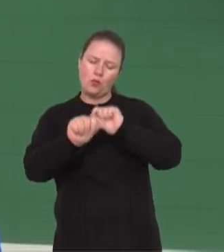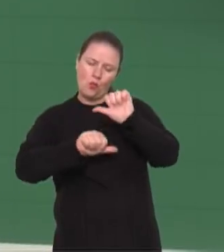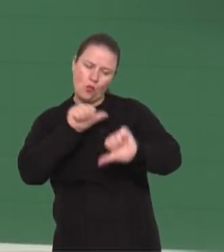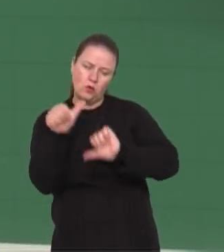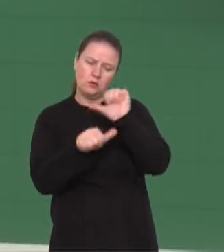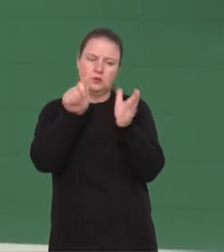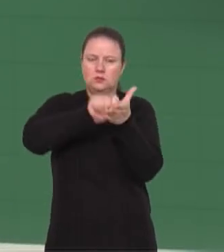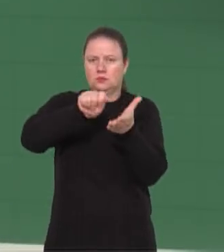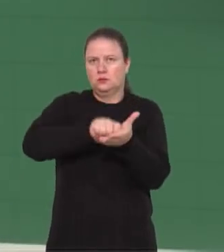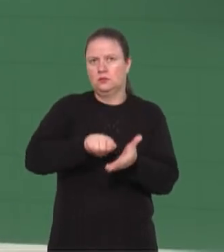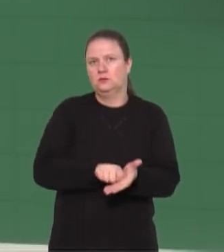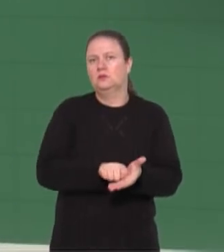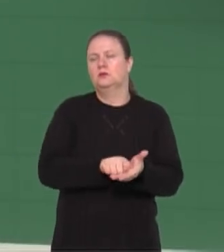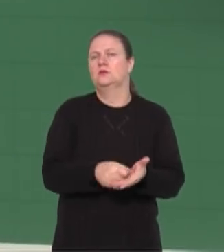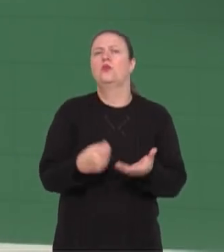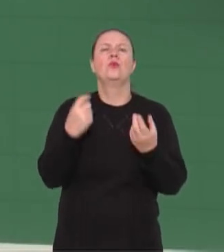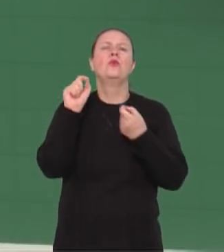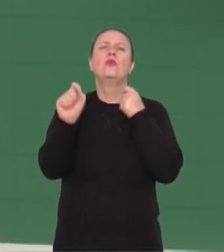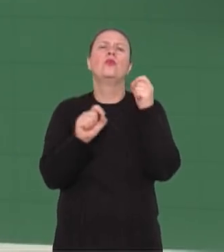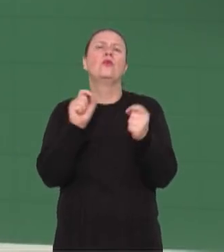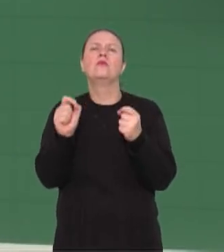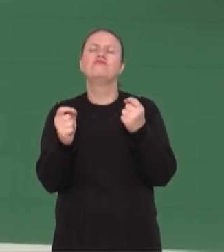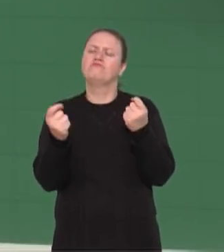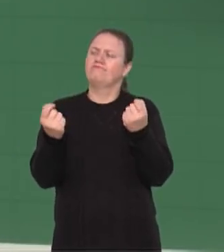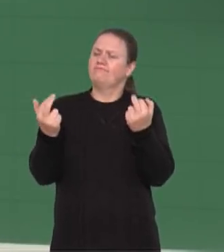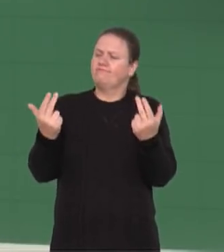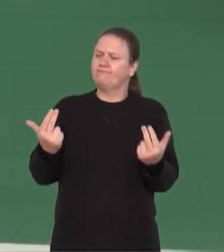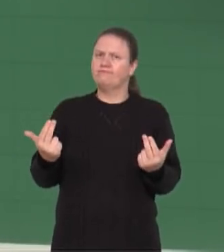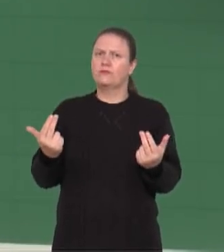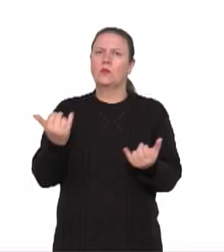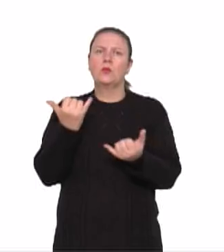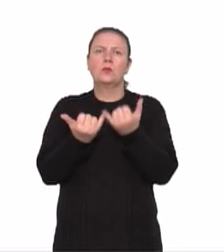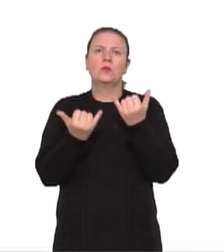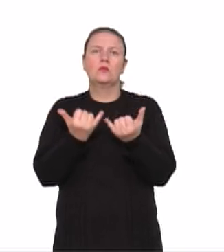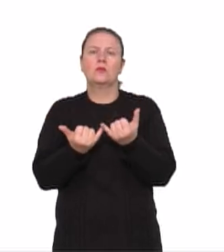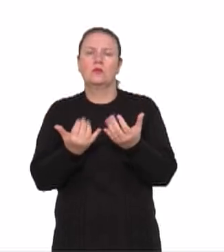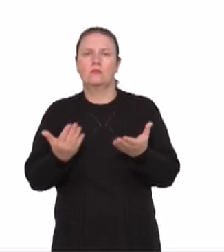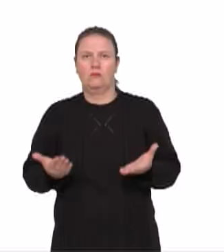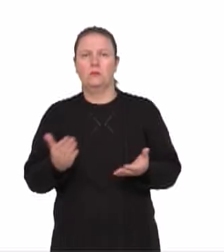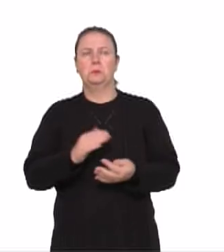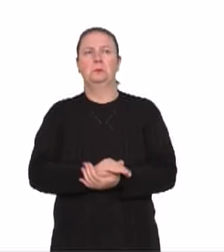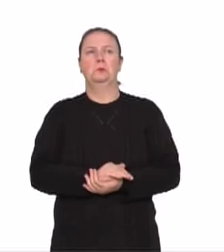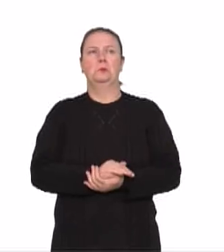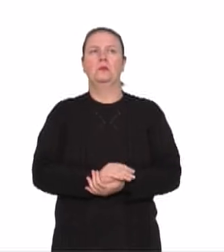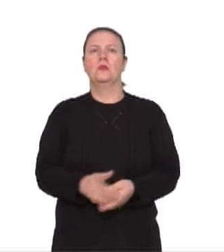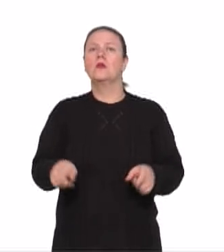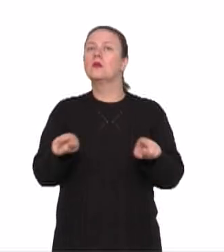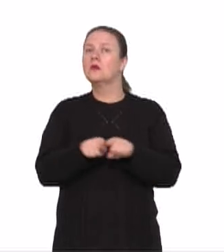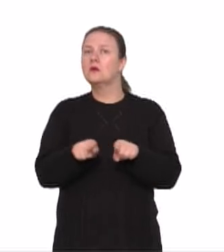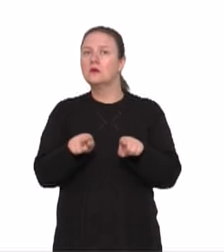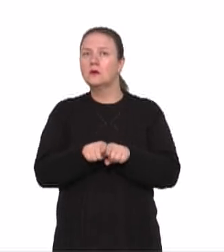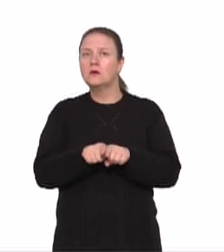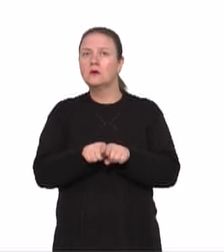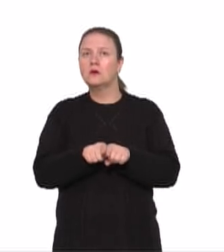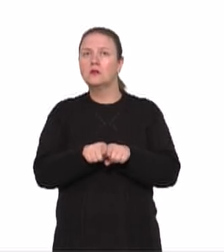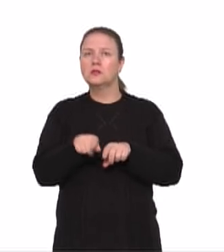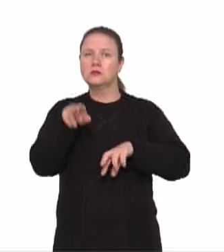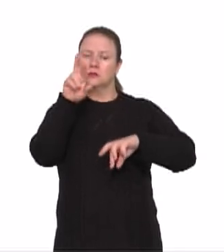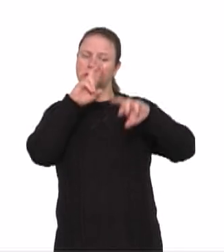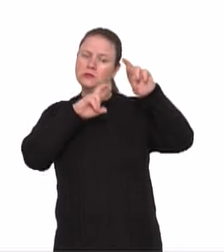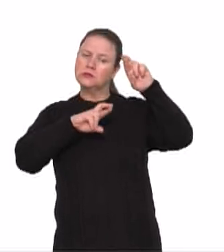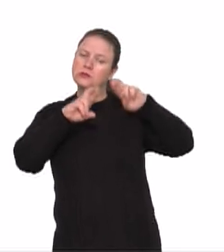conto, tinham em comum, quais as semelhanças. Na sequência, a gente analisou